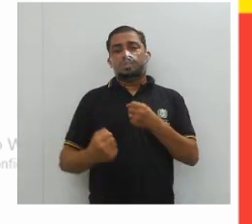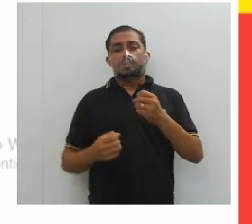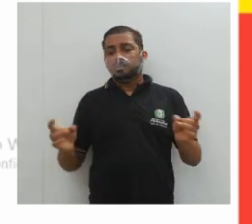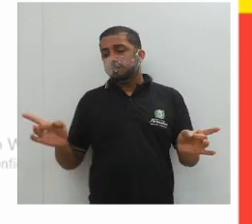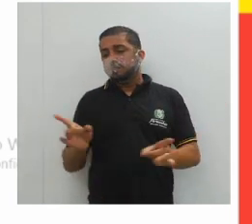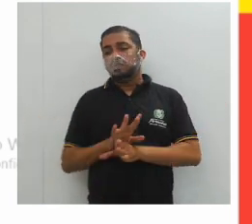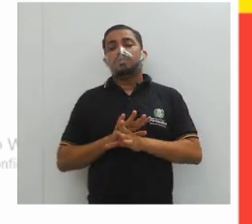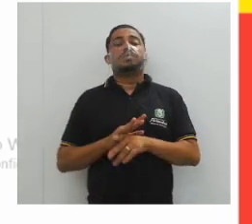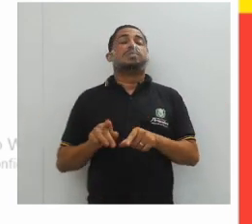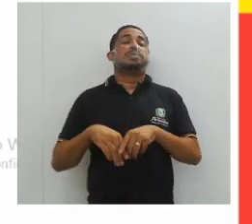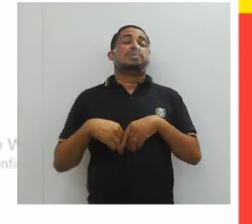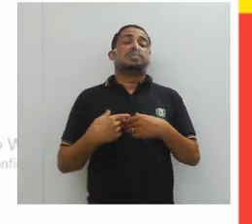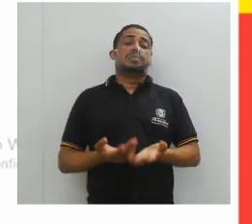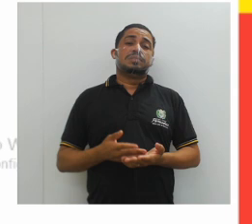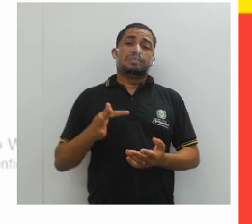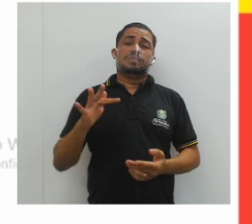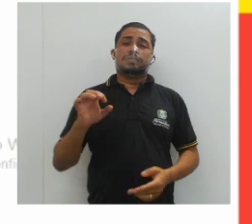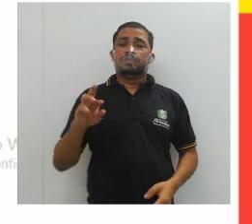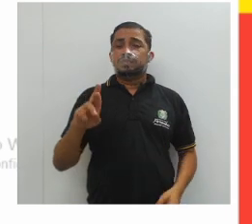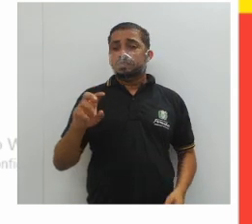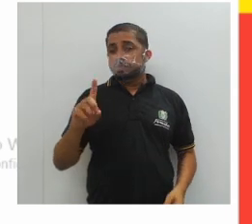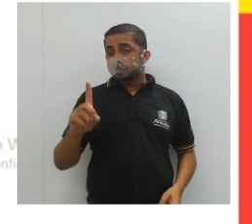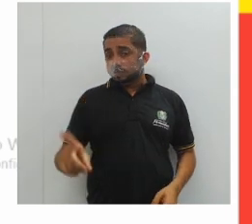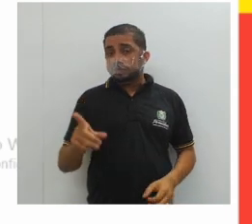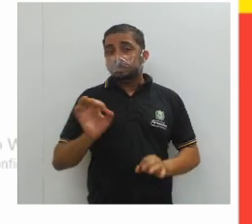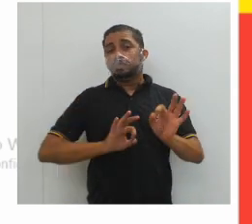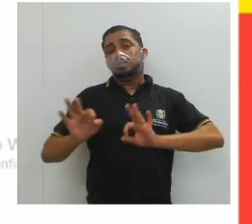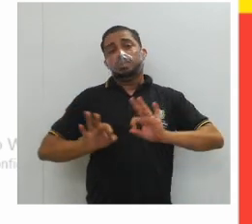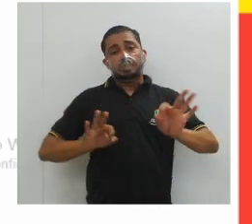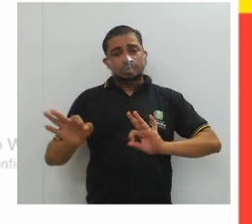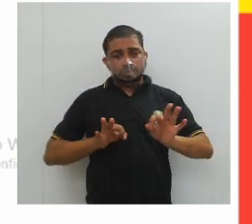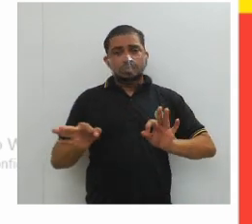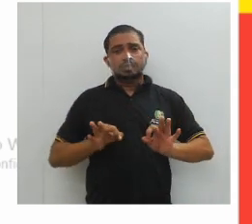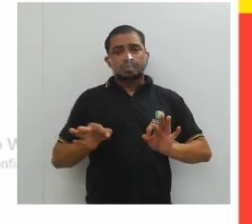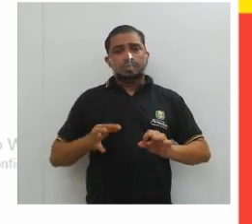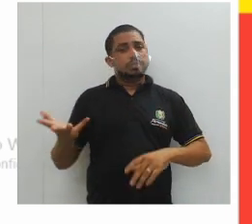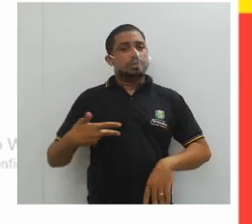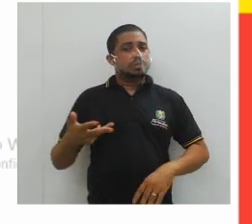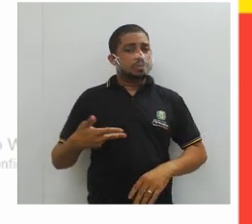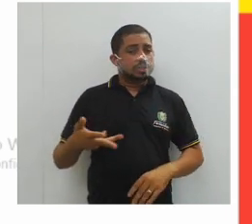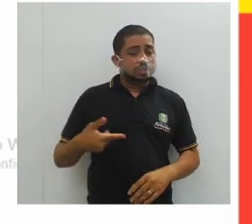pronto. Então, Ford organizou a linha de produção.